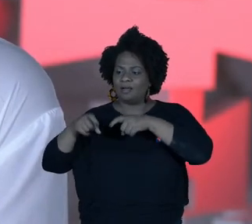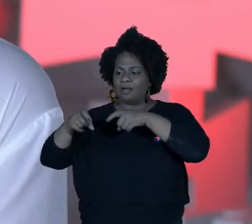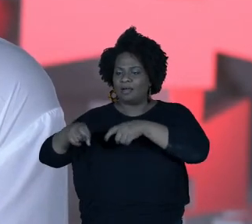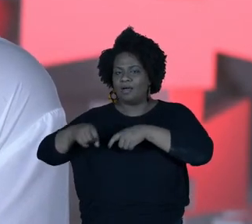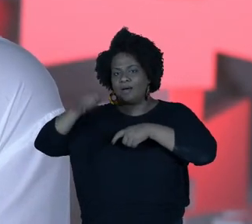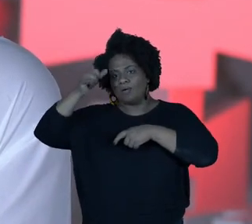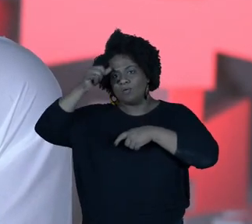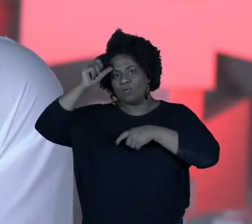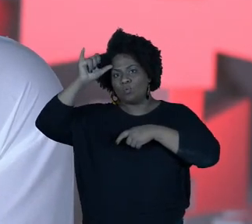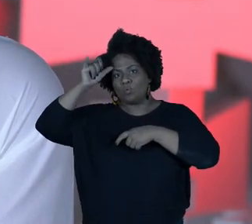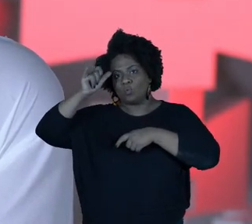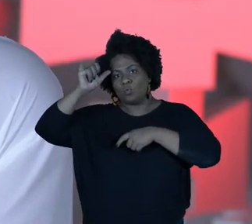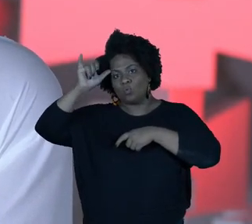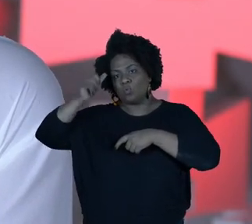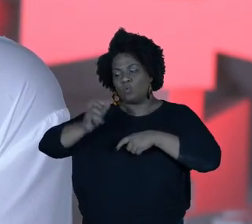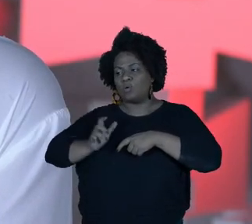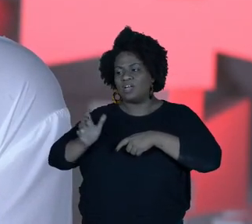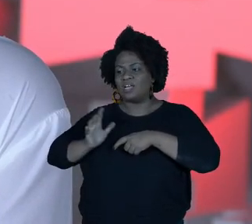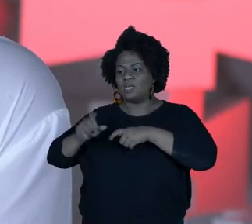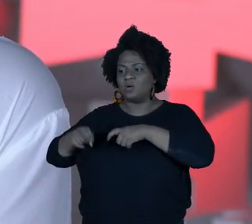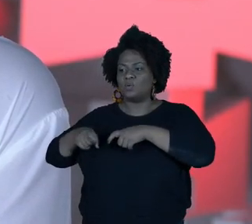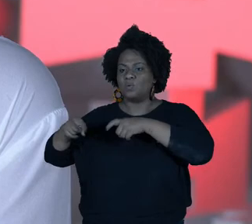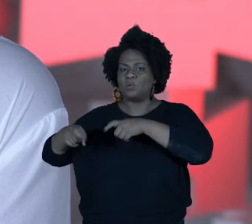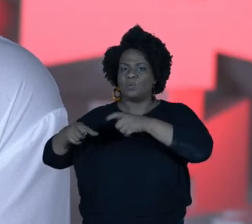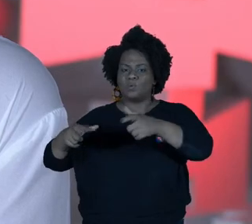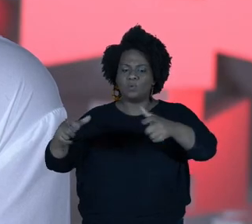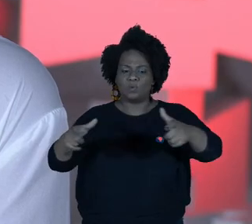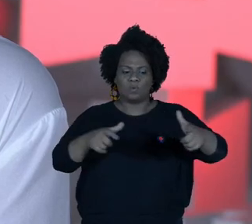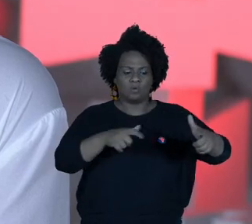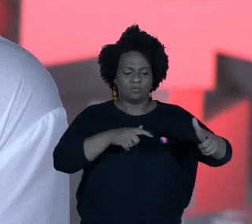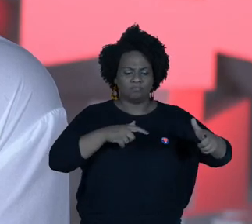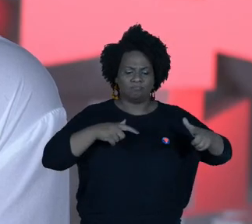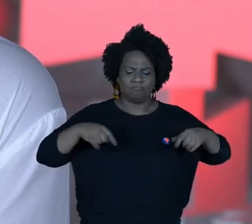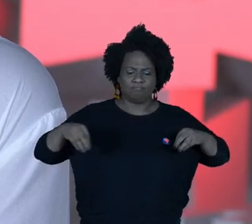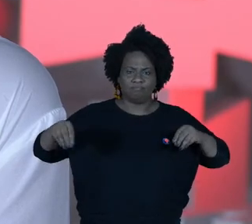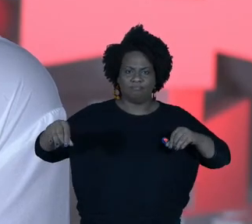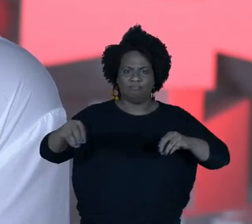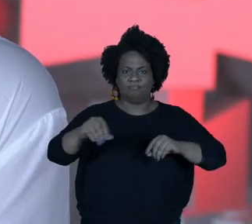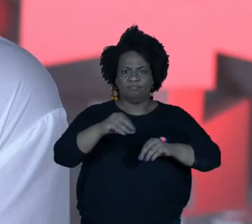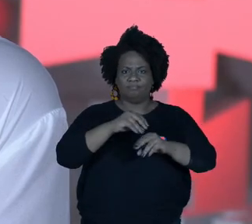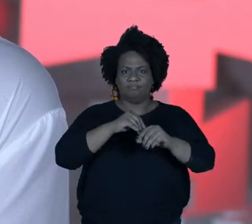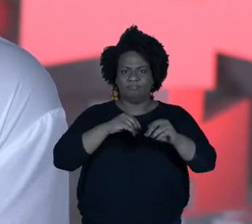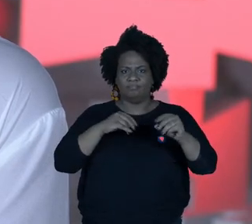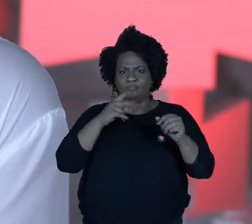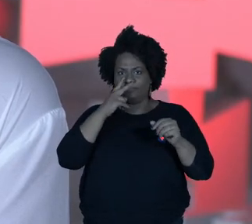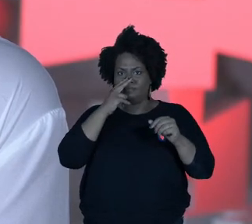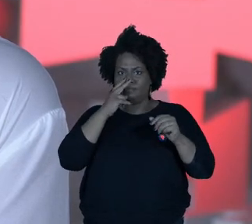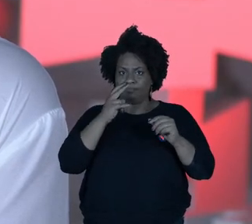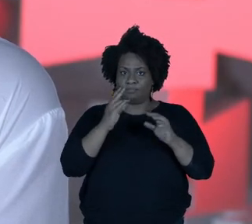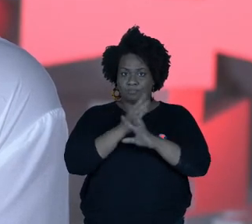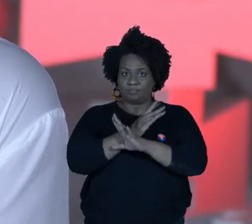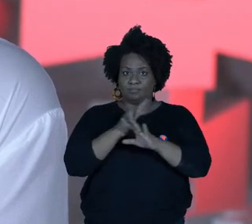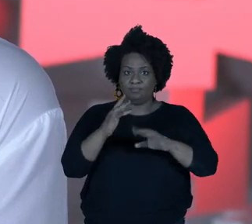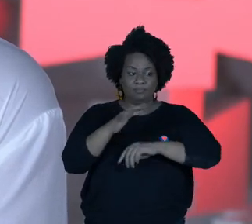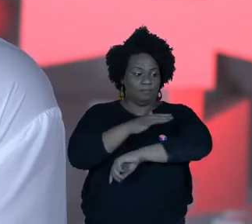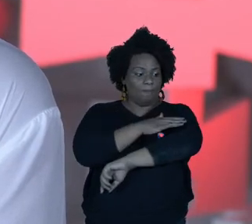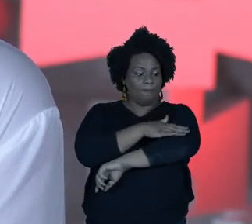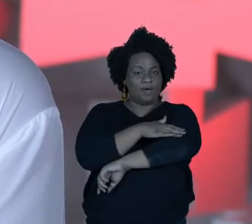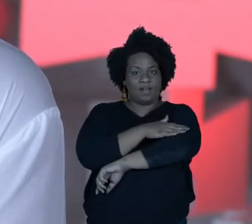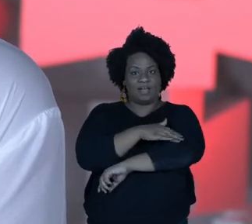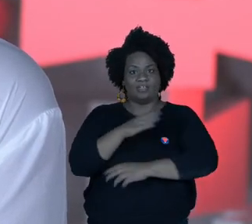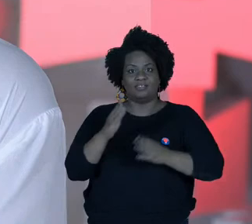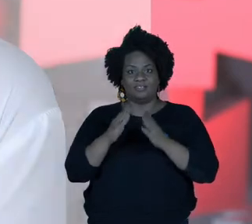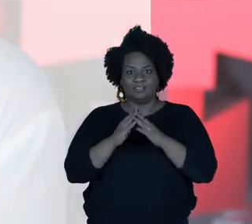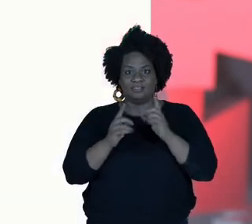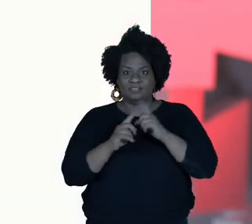lados. E eu tenho a impressão, ela é uma cidade que fica em torno de uma praça e uma igreja e mais nada. Vocês estão vendo aí,